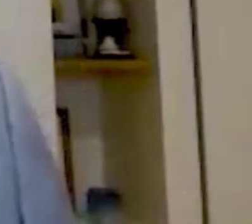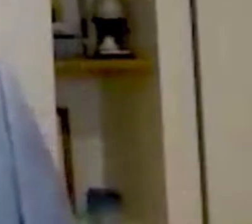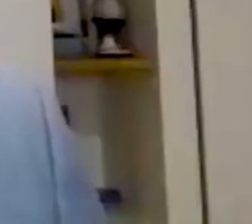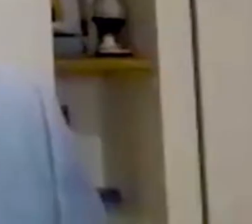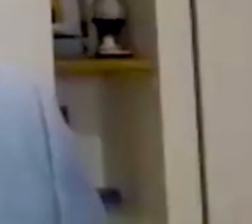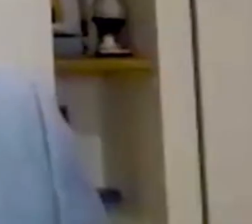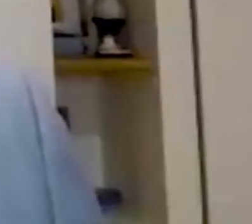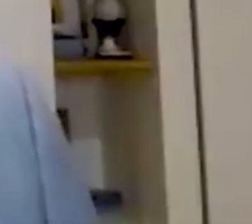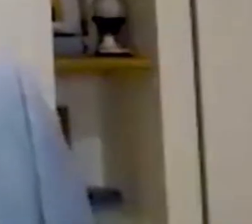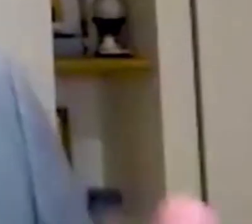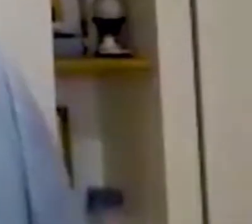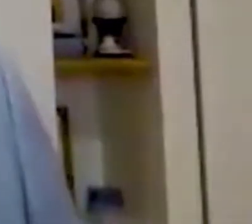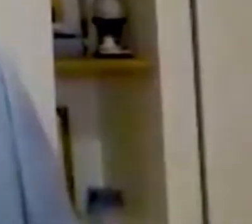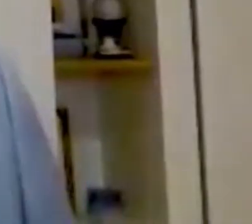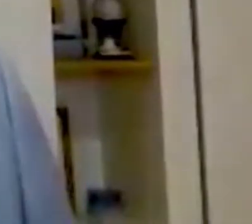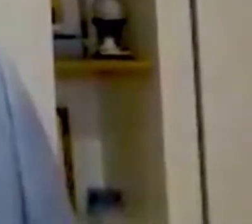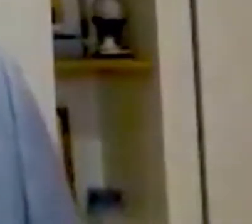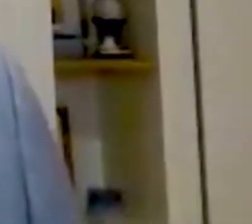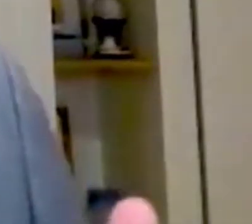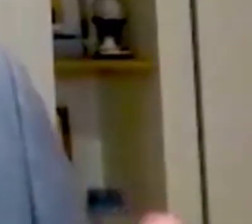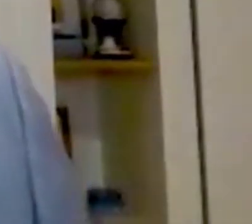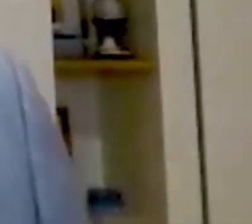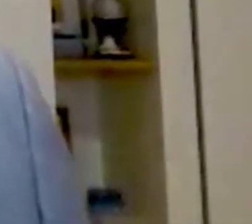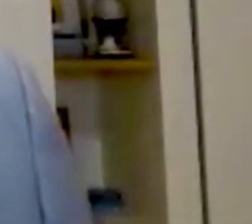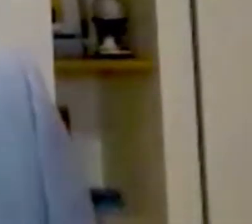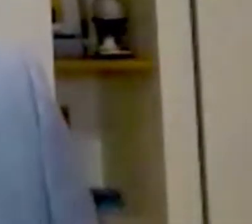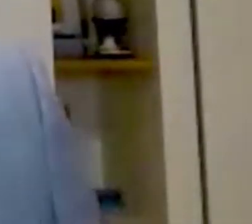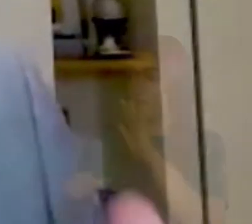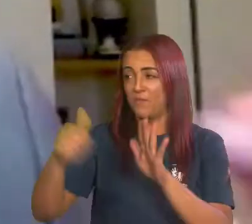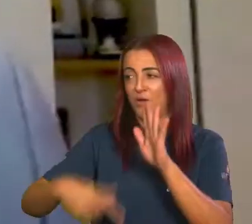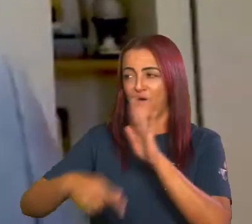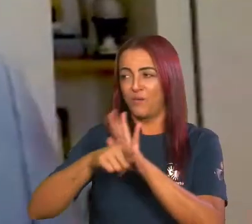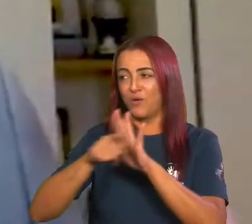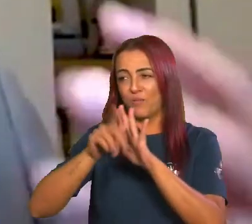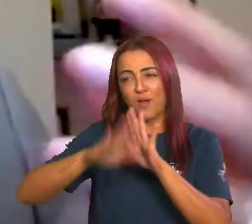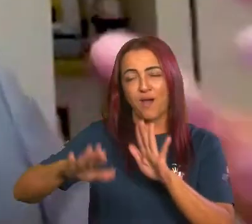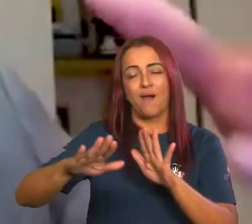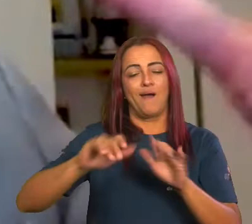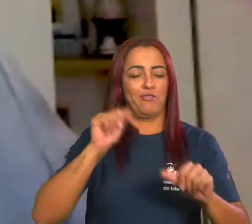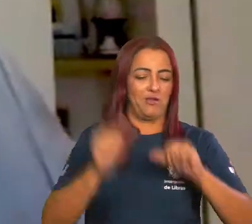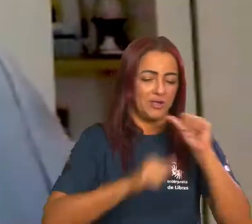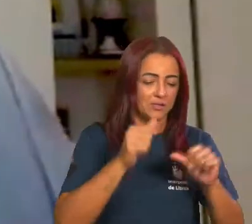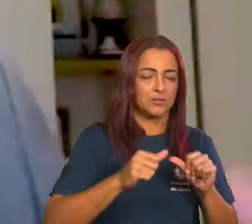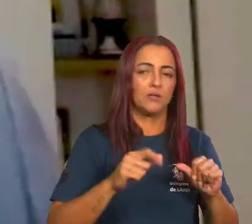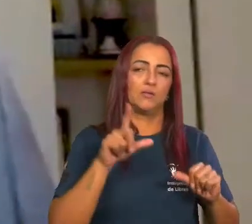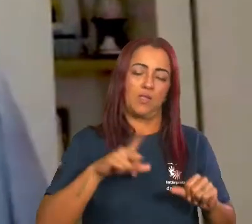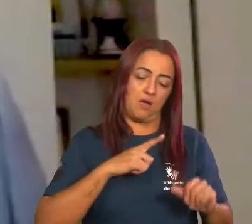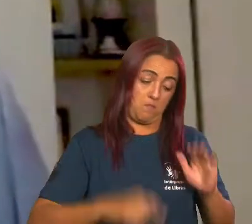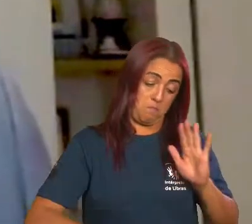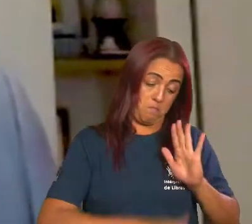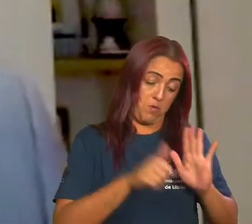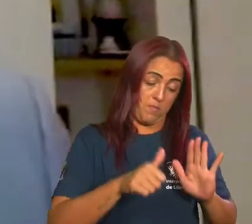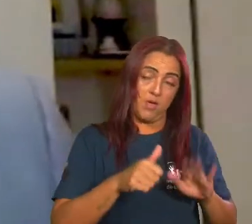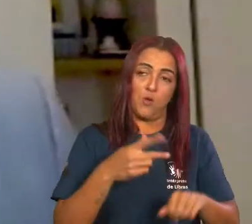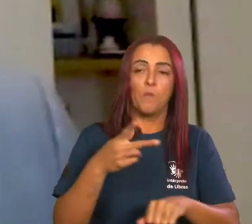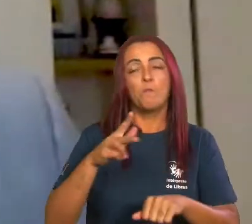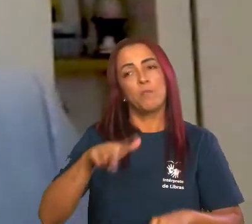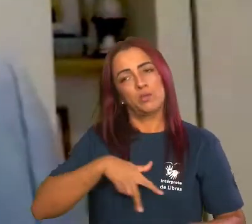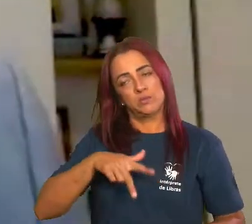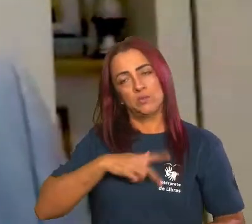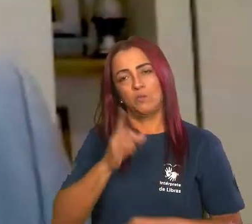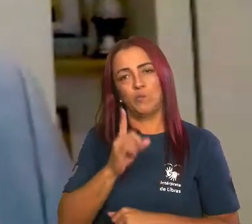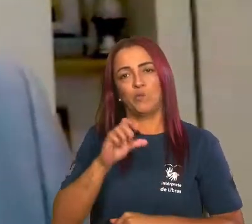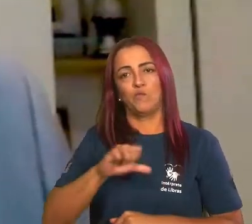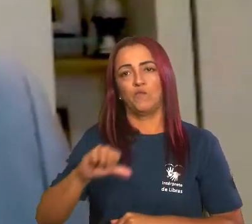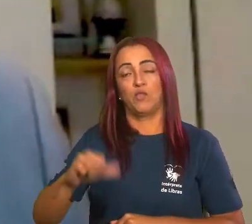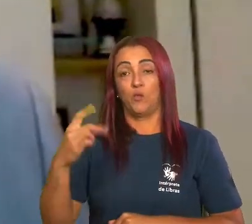futuro? É muito interessante que a primeira grande alteração nesse meu primeiro paciente, em 1992,